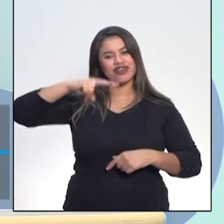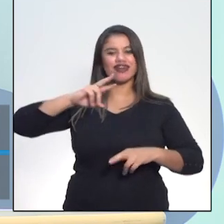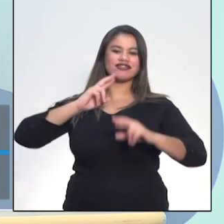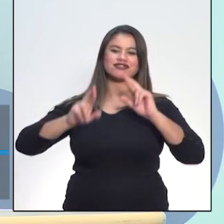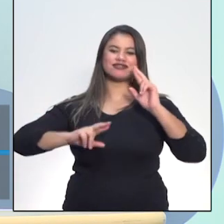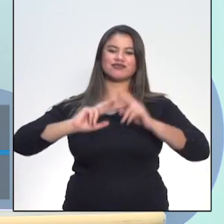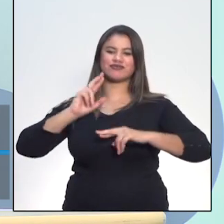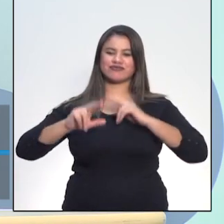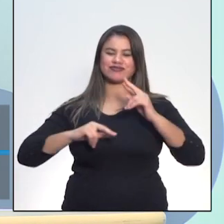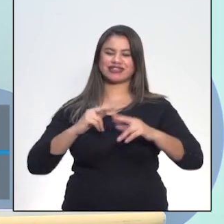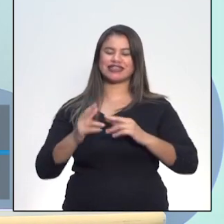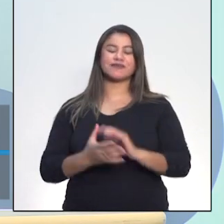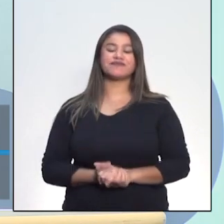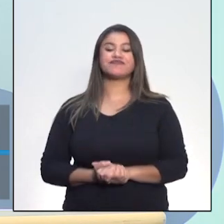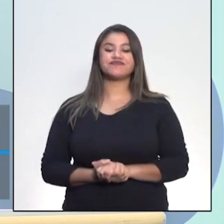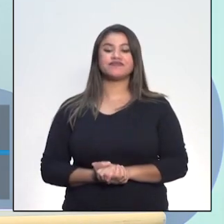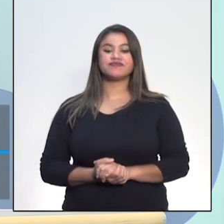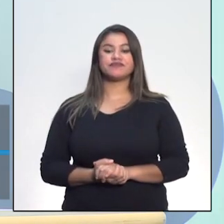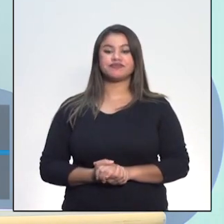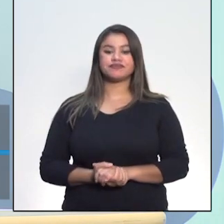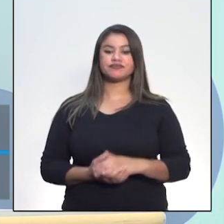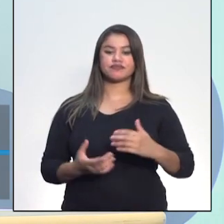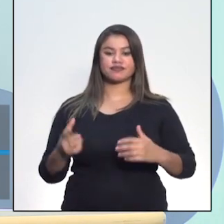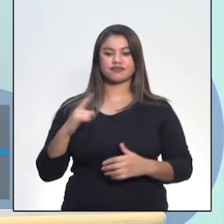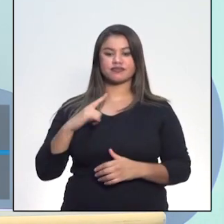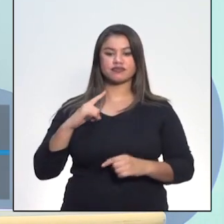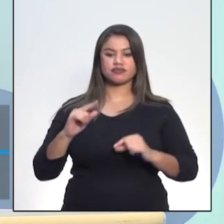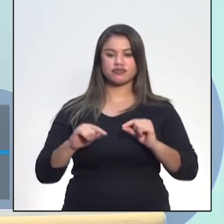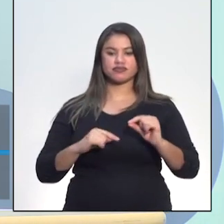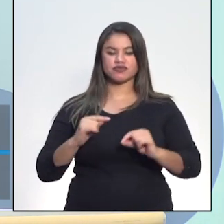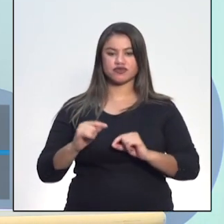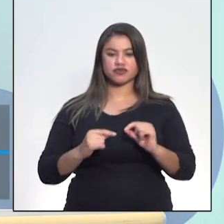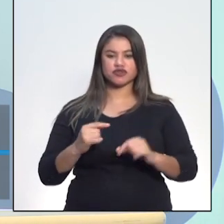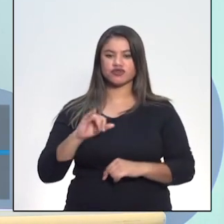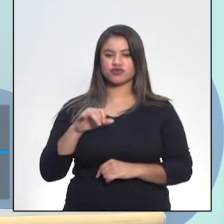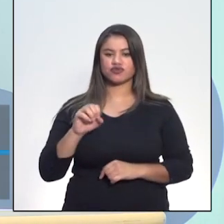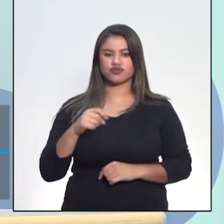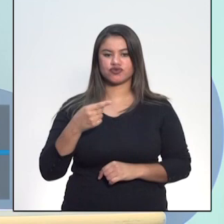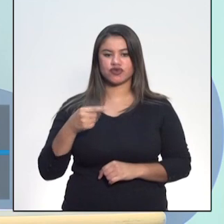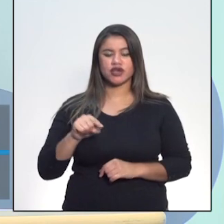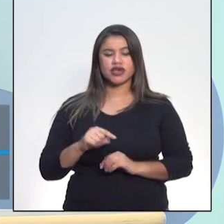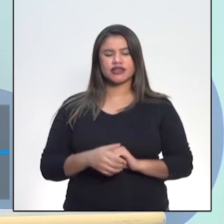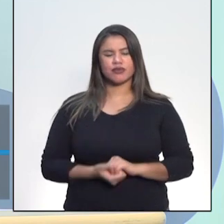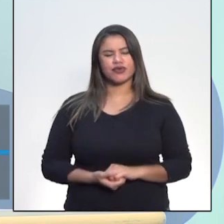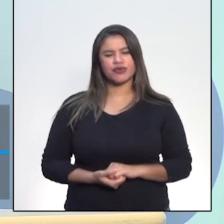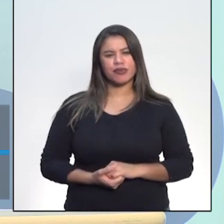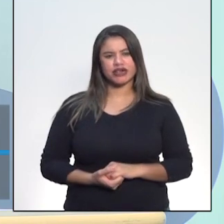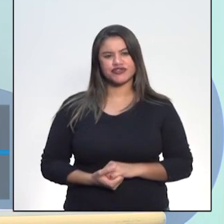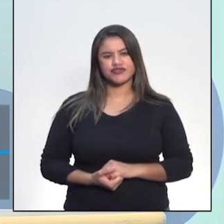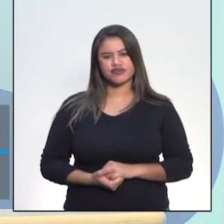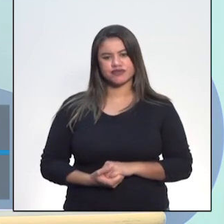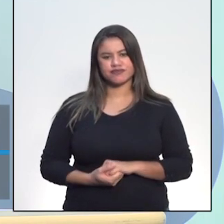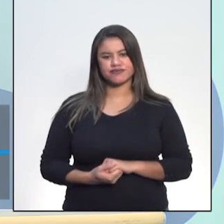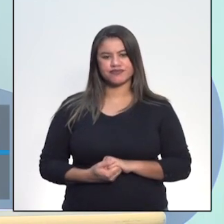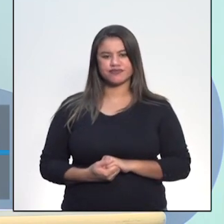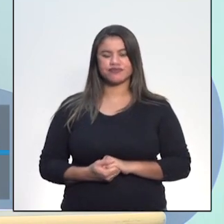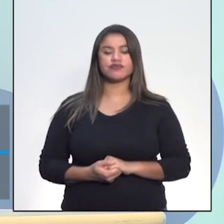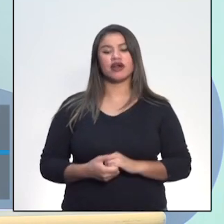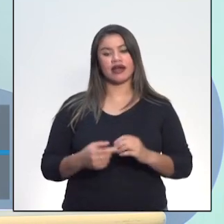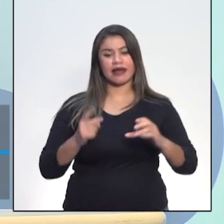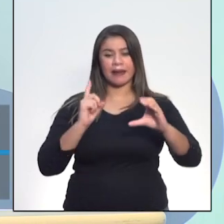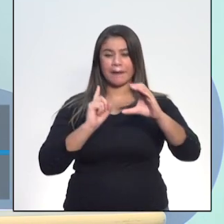à questão disparadora. Então, temos aqui, professor, o João Vitor, ele disse que capitalismo é